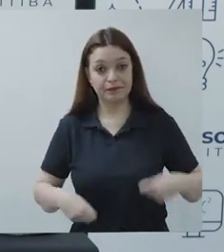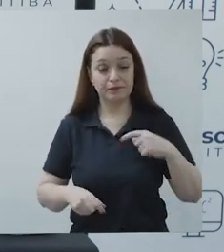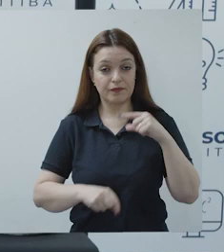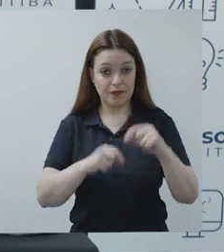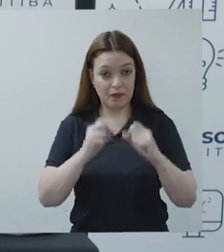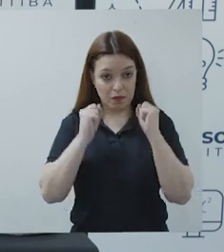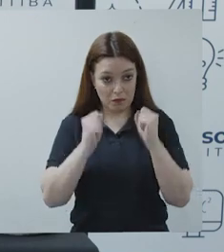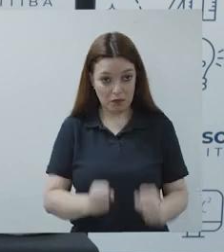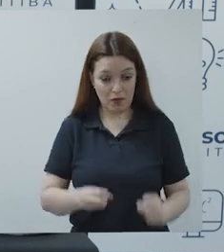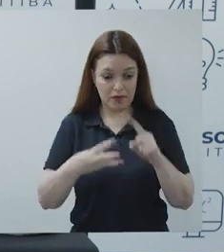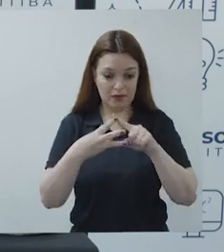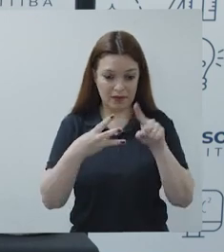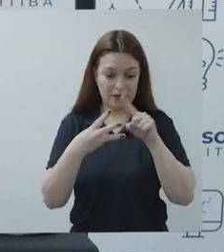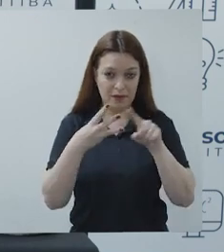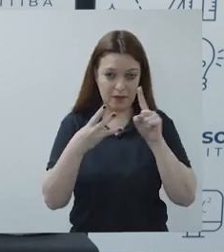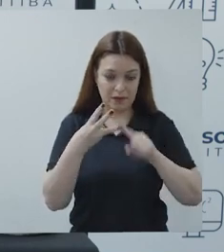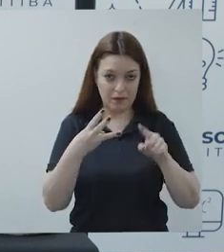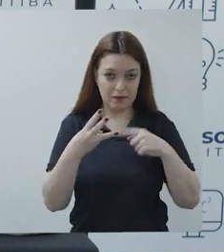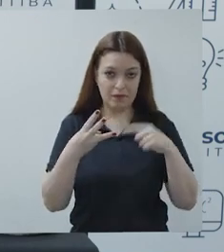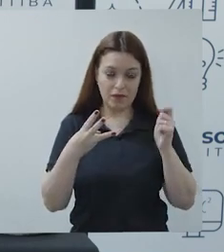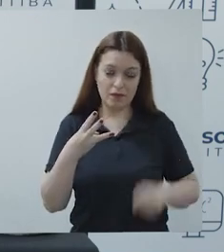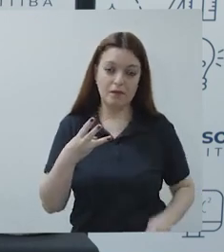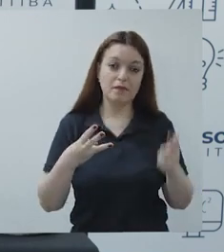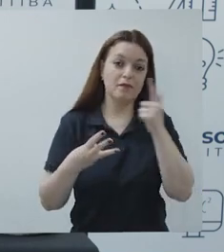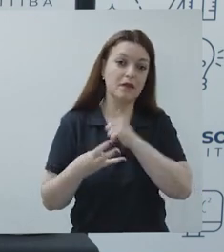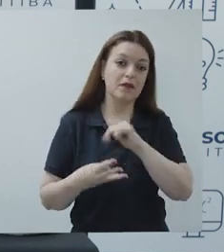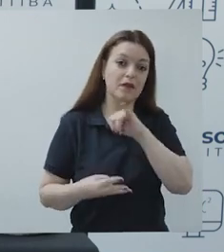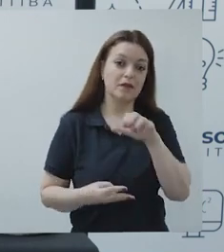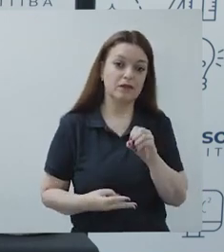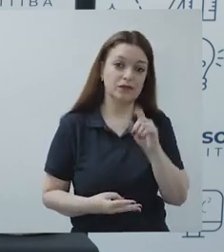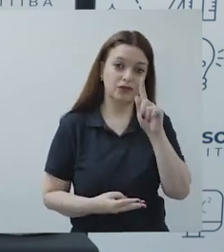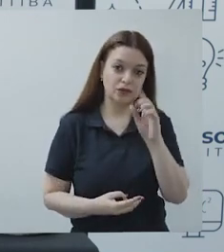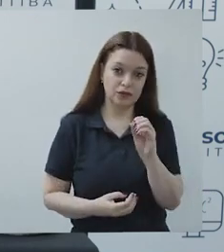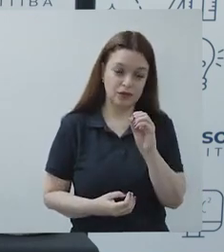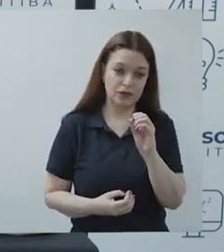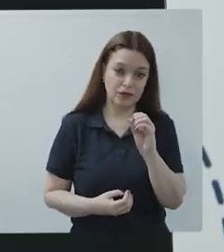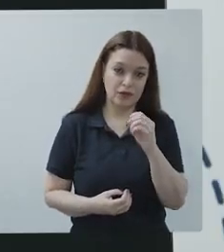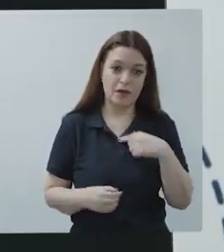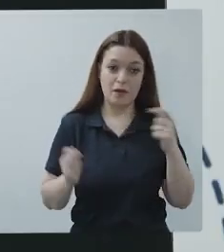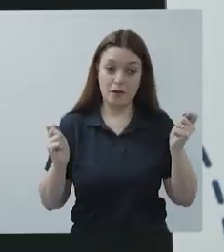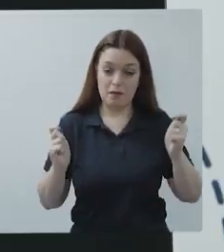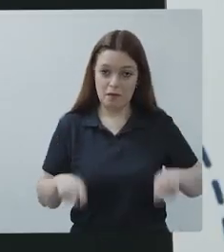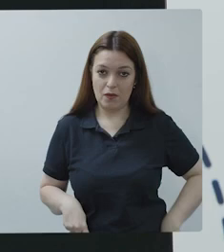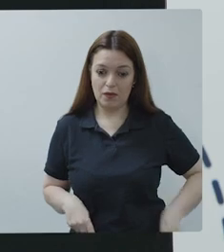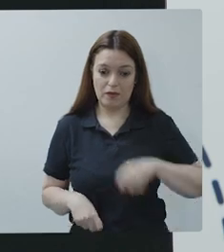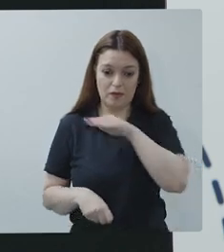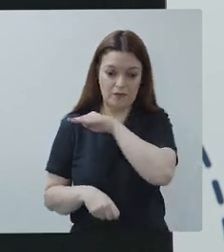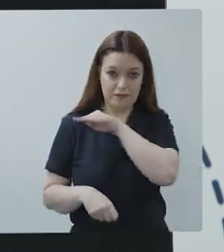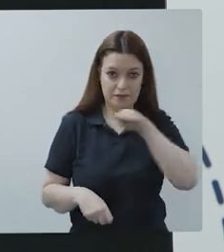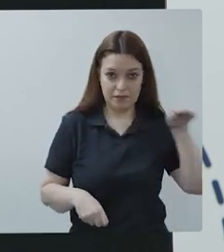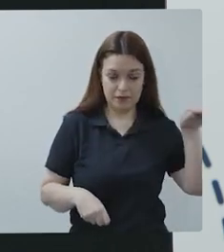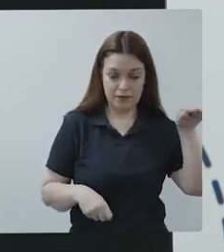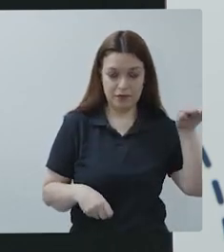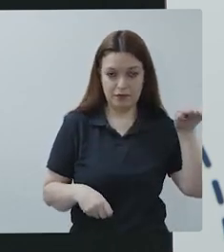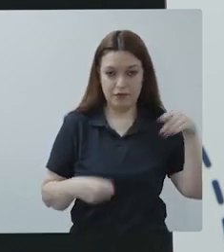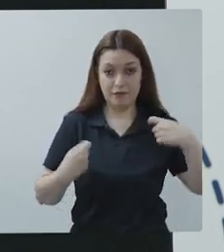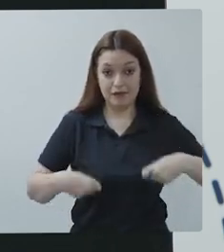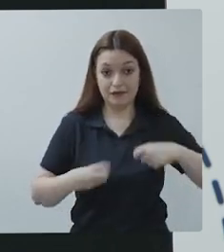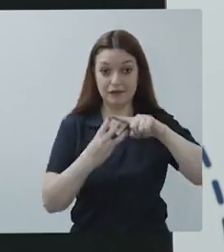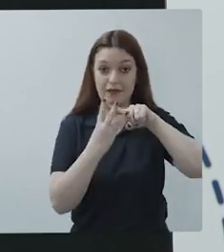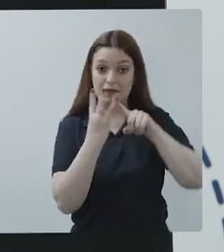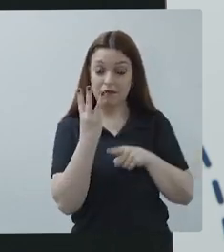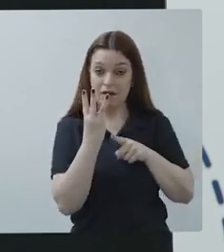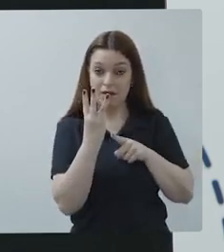gente pode formar no jogo. Na horizontal, usando os três símbolos na